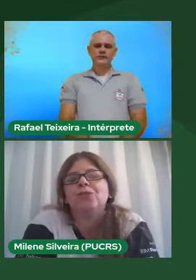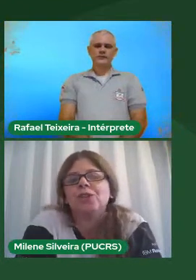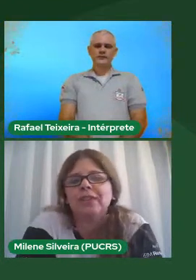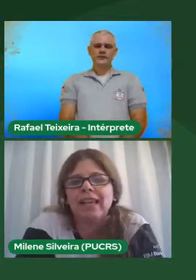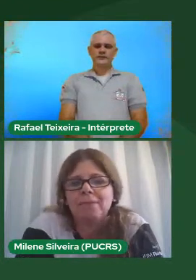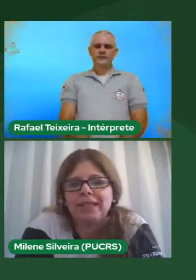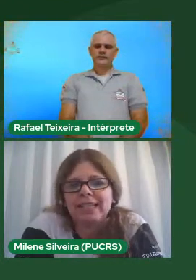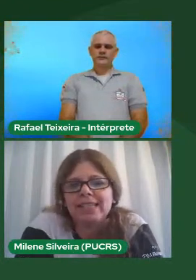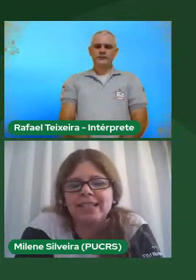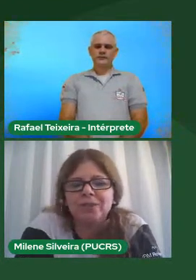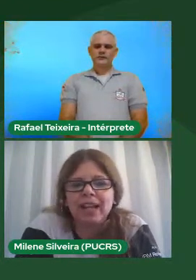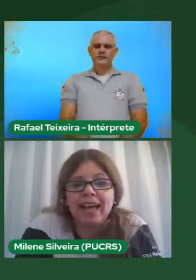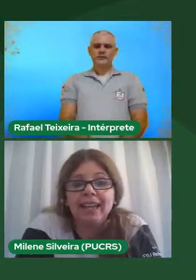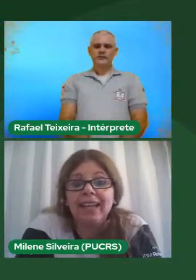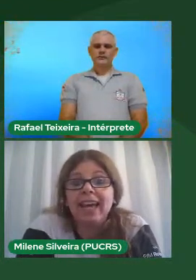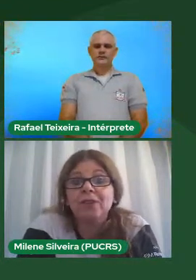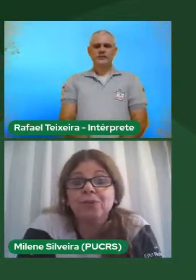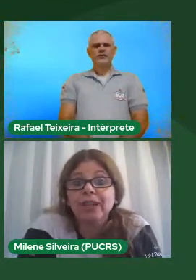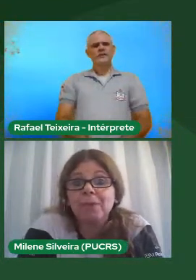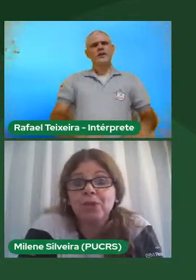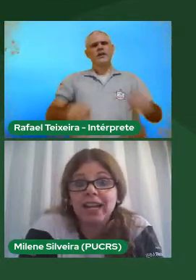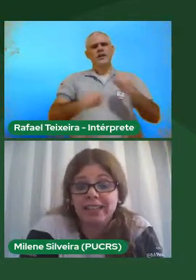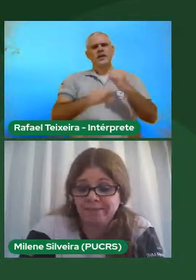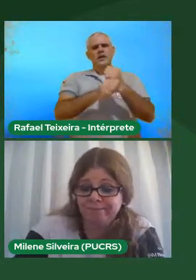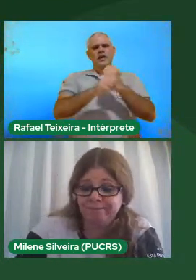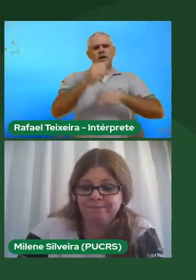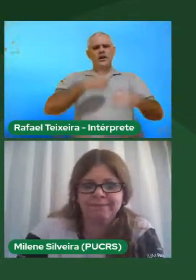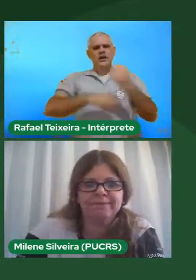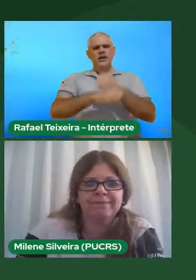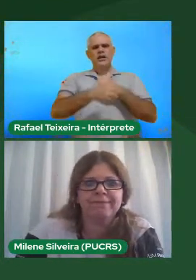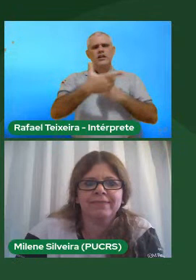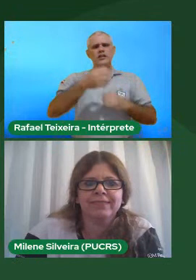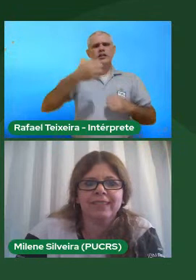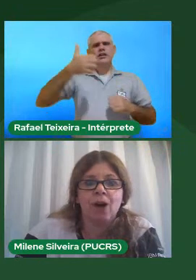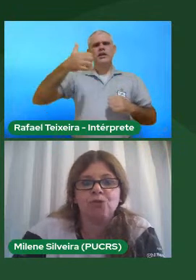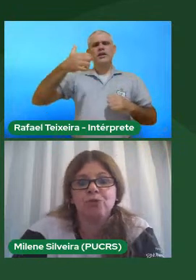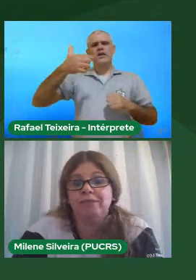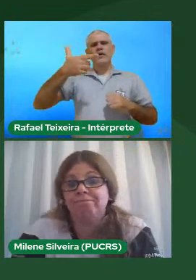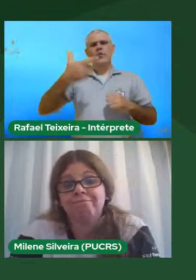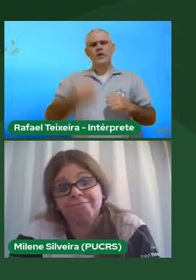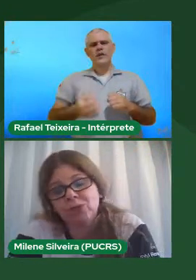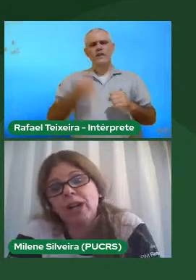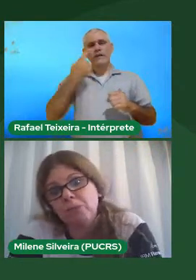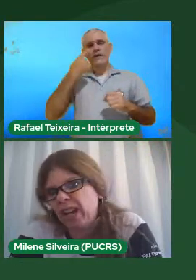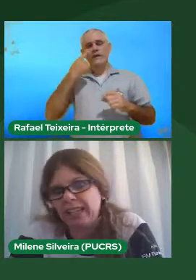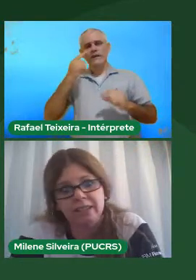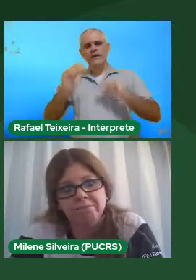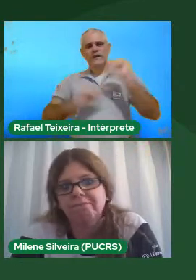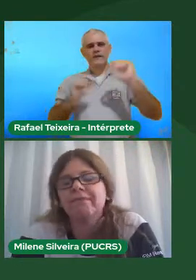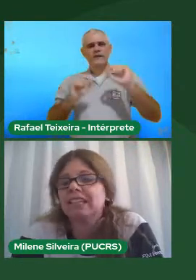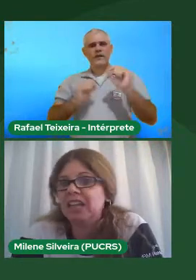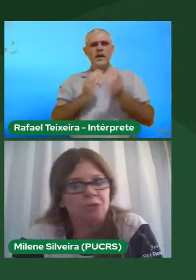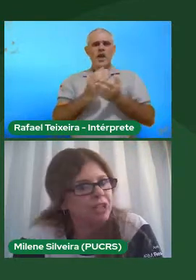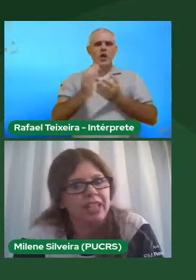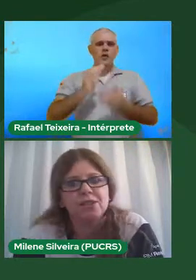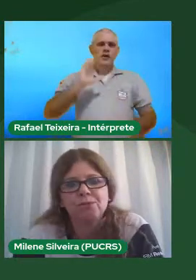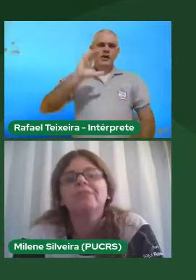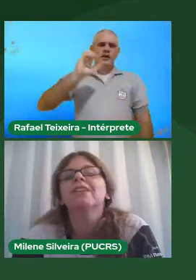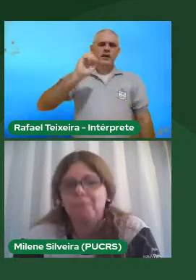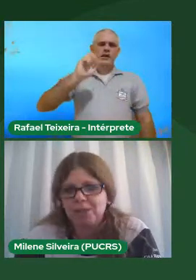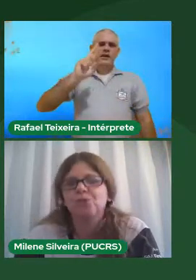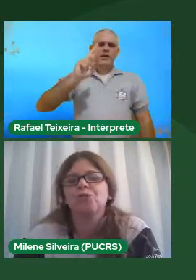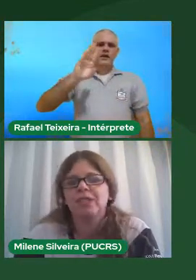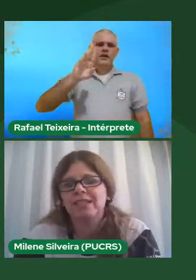Então, aqui o nosso tema desse ano, né, é do Caburaí ao Chuí. Caburaí não